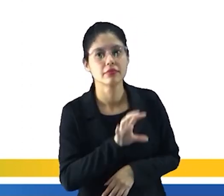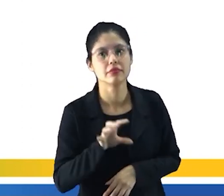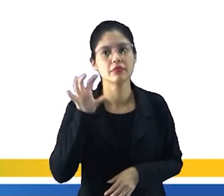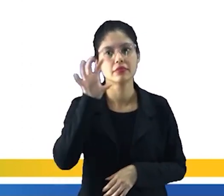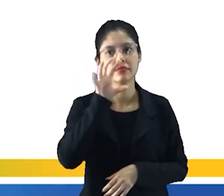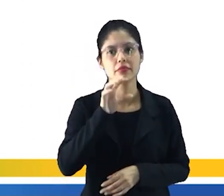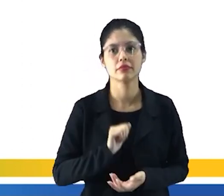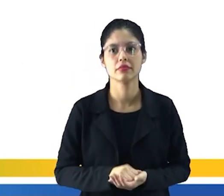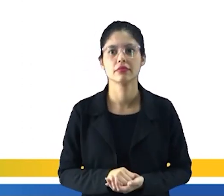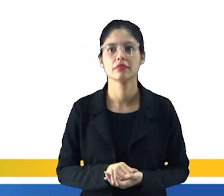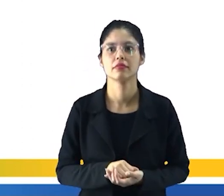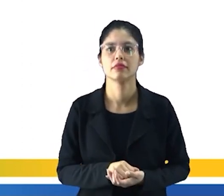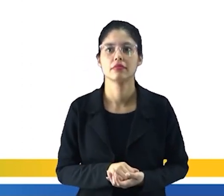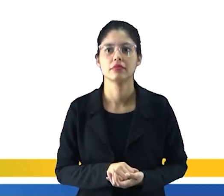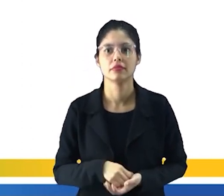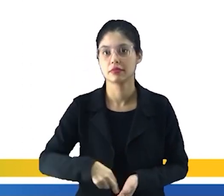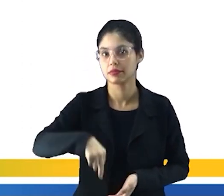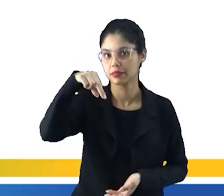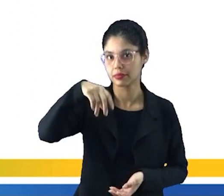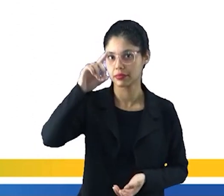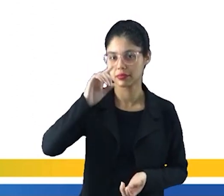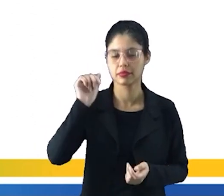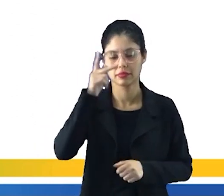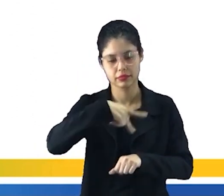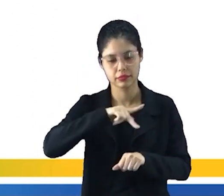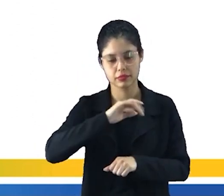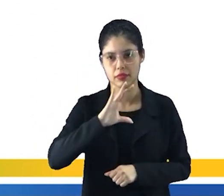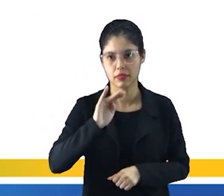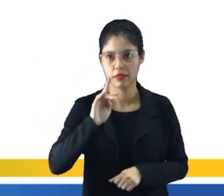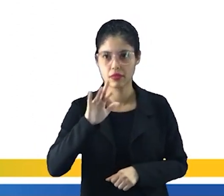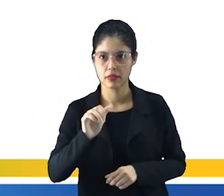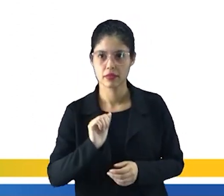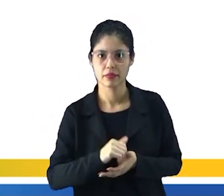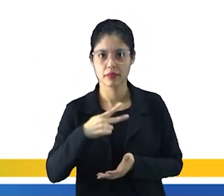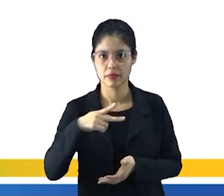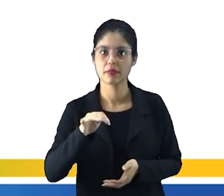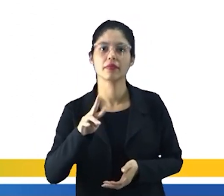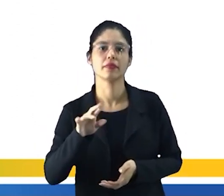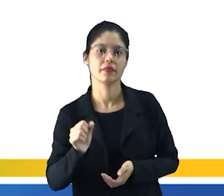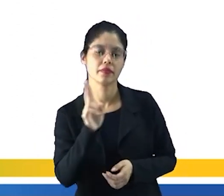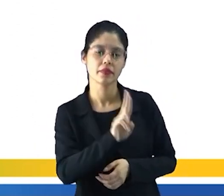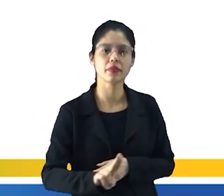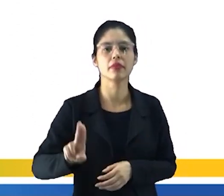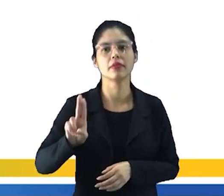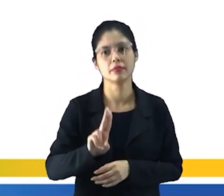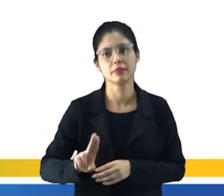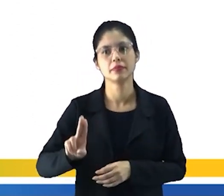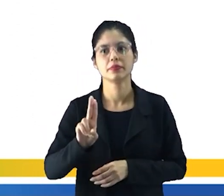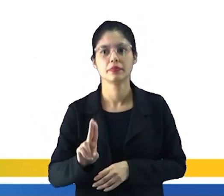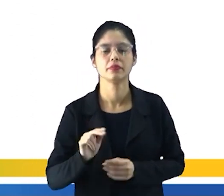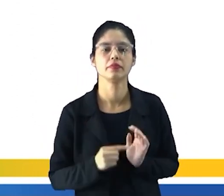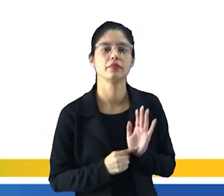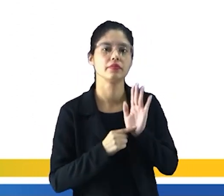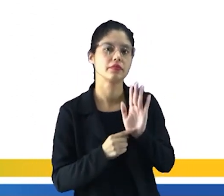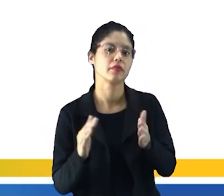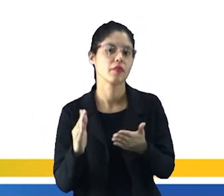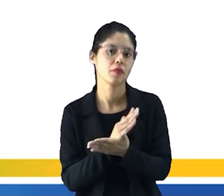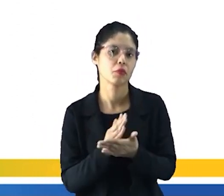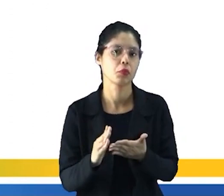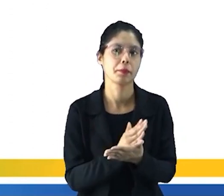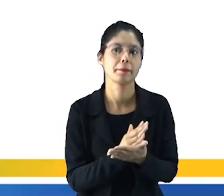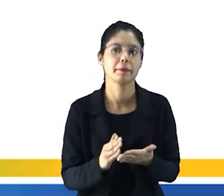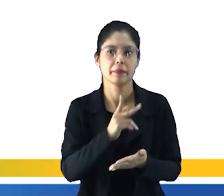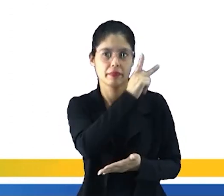região, né? A região ali nordeste do país. Cabra, cabra da peste, né? Ela é utilizada para se referir a